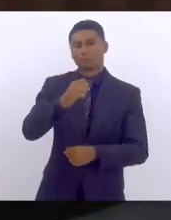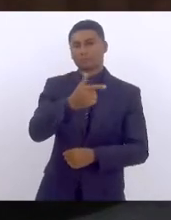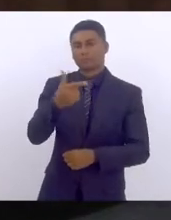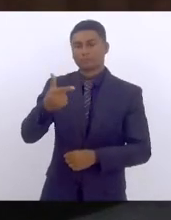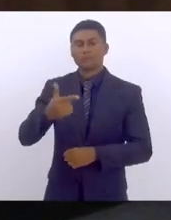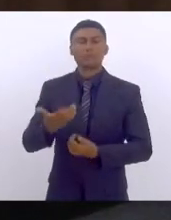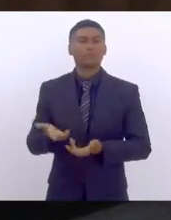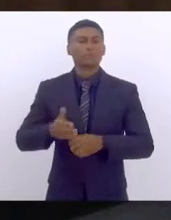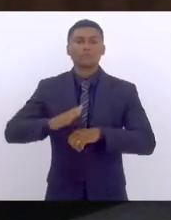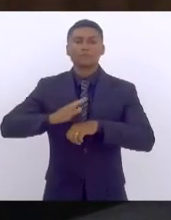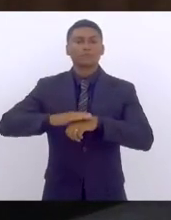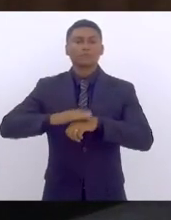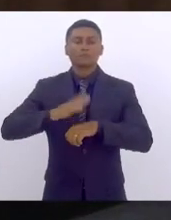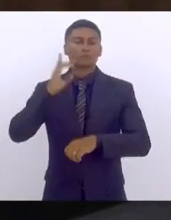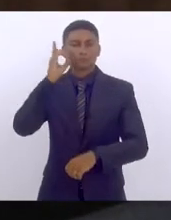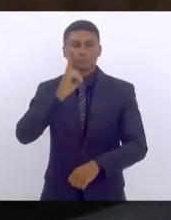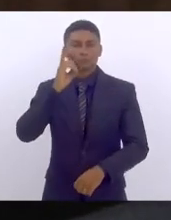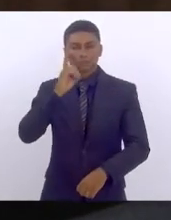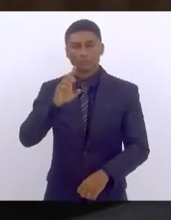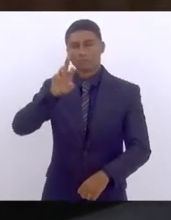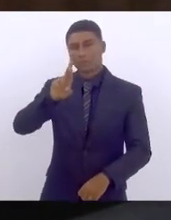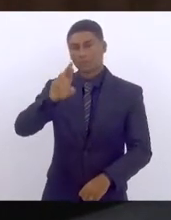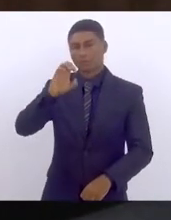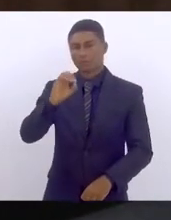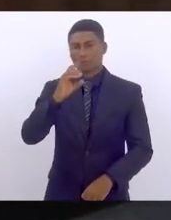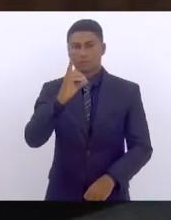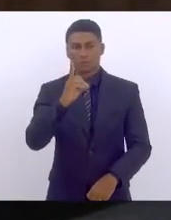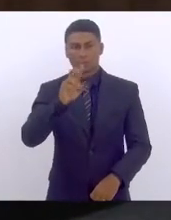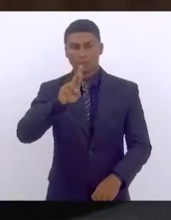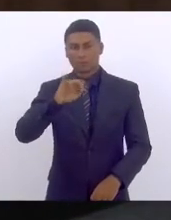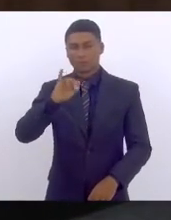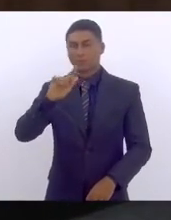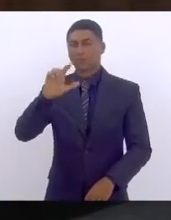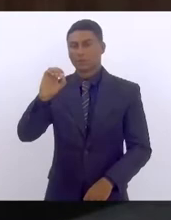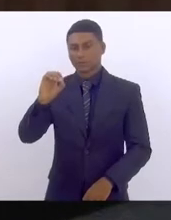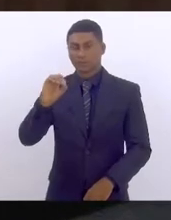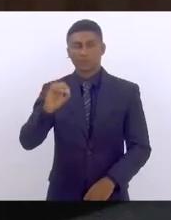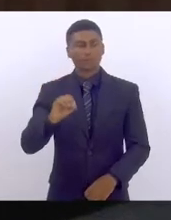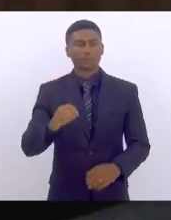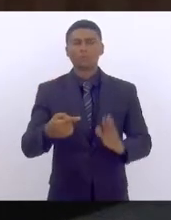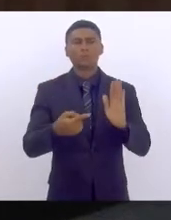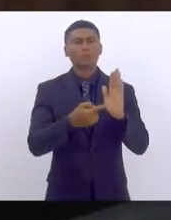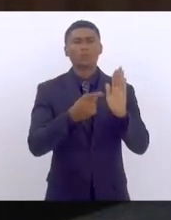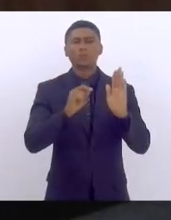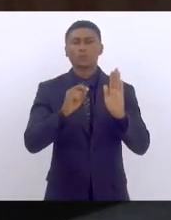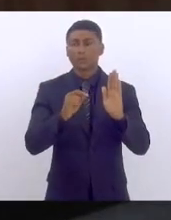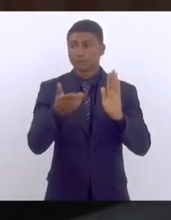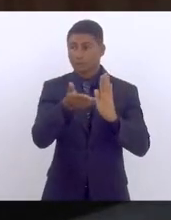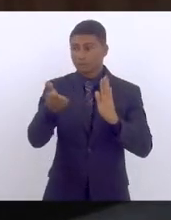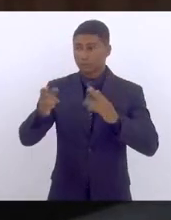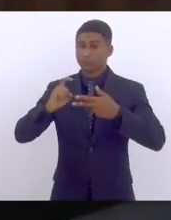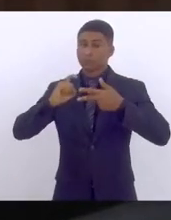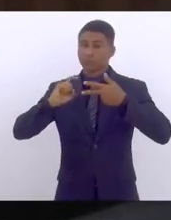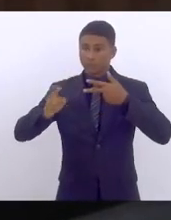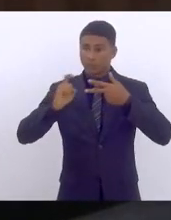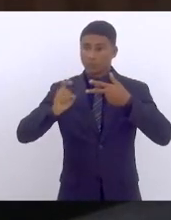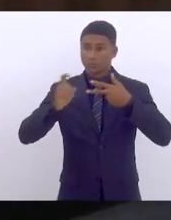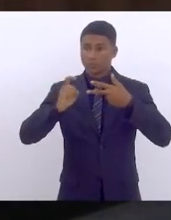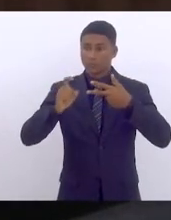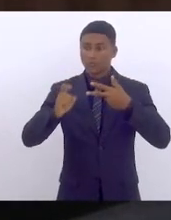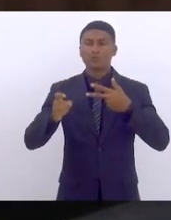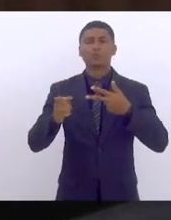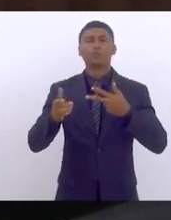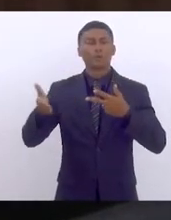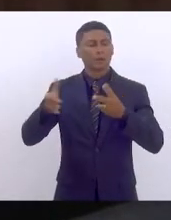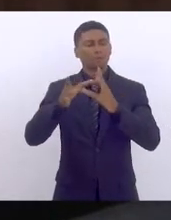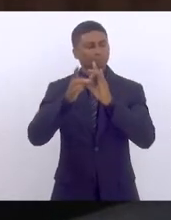de autoria do deputado Rodrigo Amorim, que autoriza o Poder Executivo a